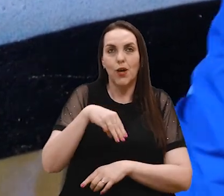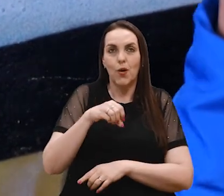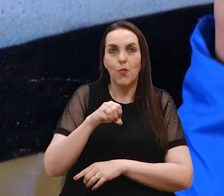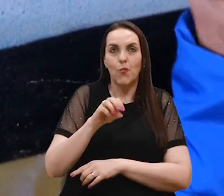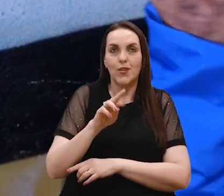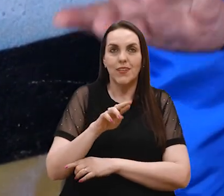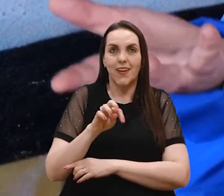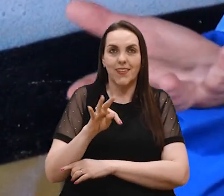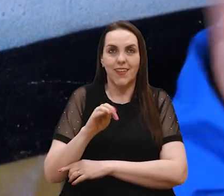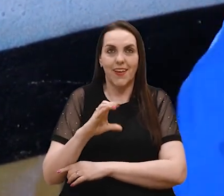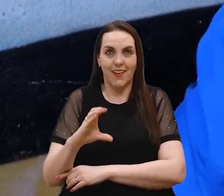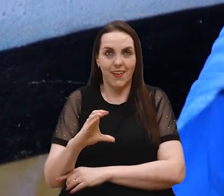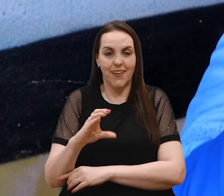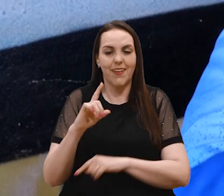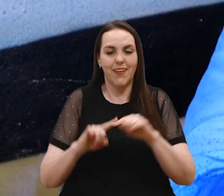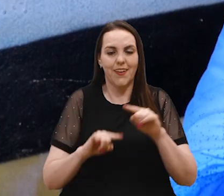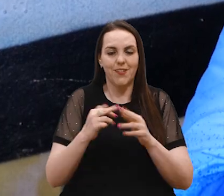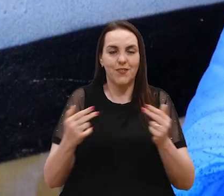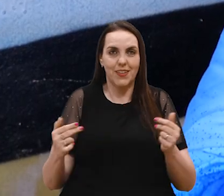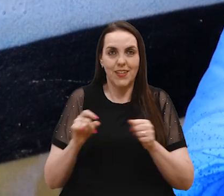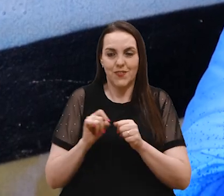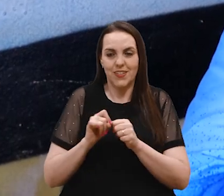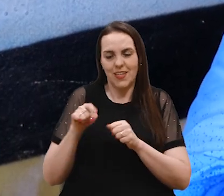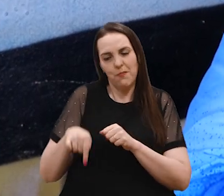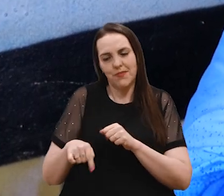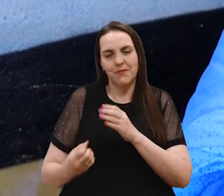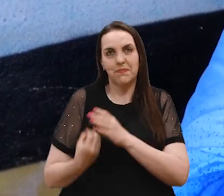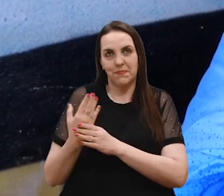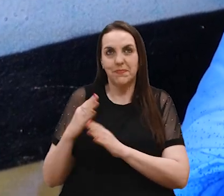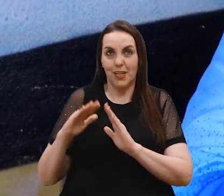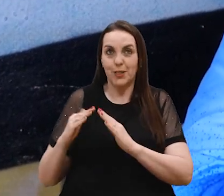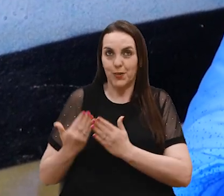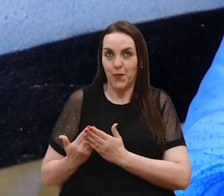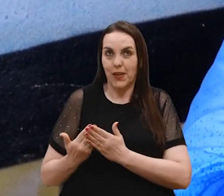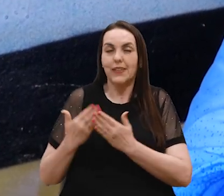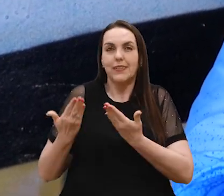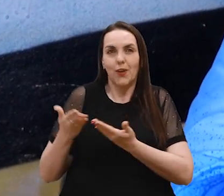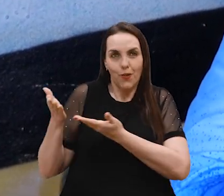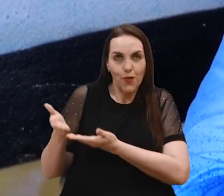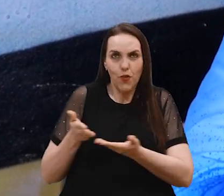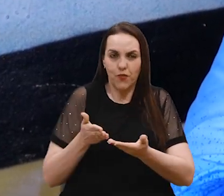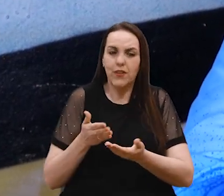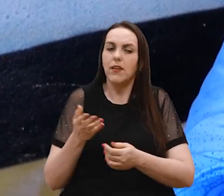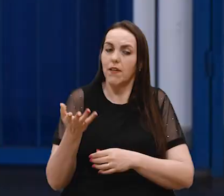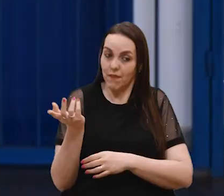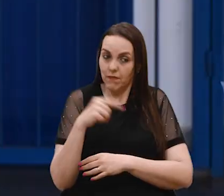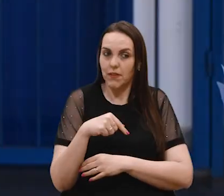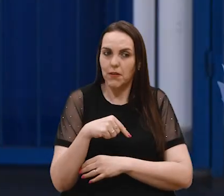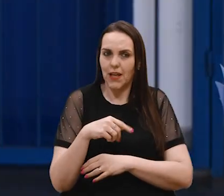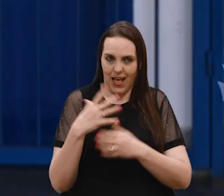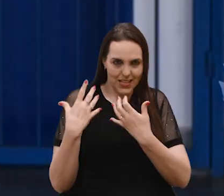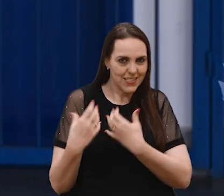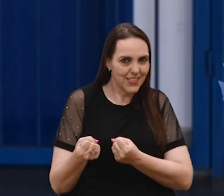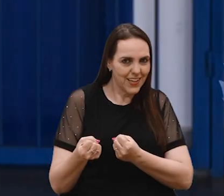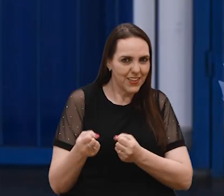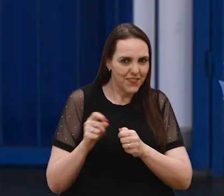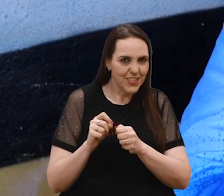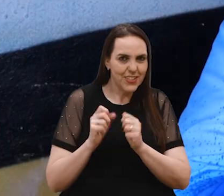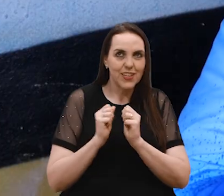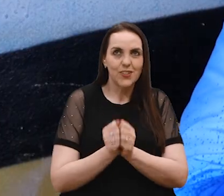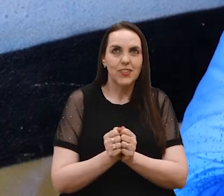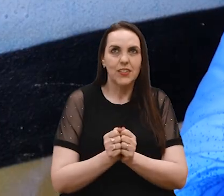alunos levando atividades que a gente produziu ali na escola. E aí eu convidei a galera, eu disse, quem topa fazer isso